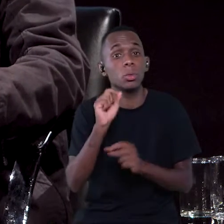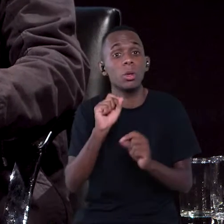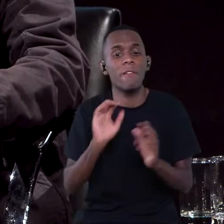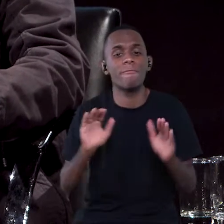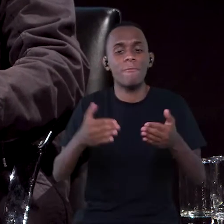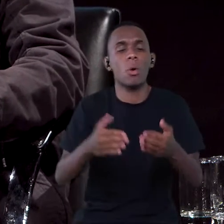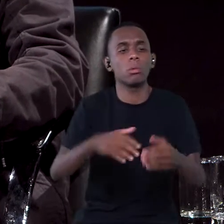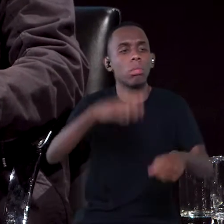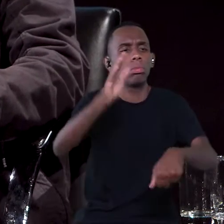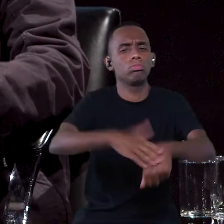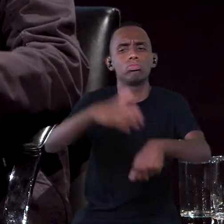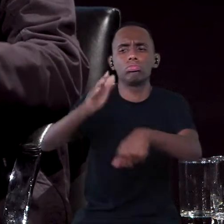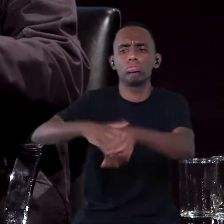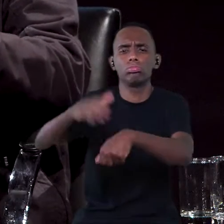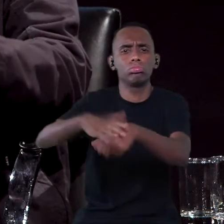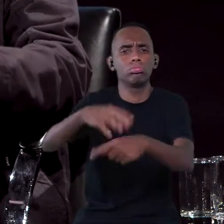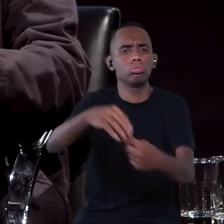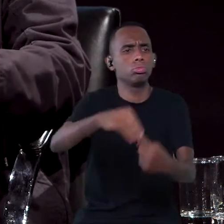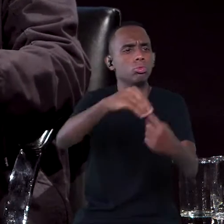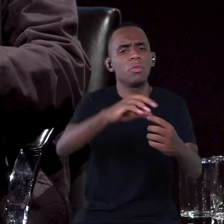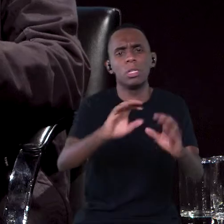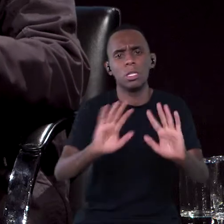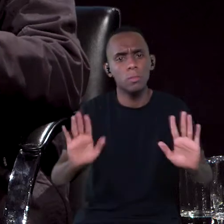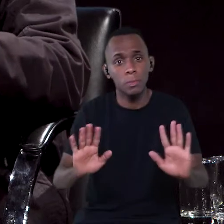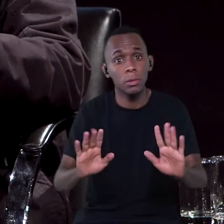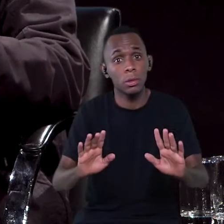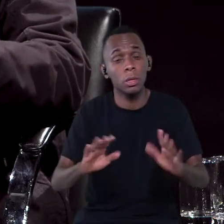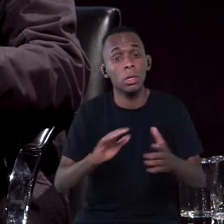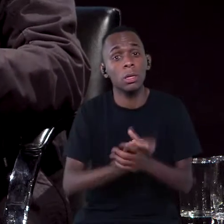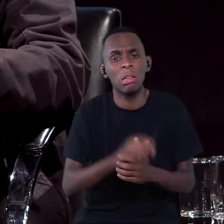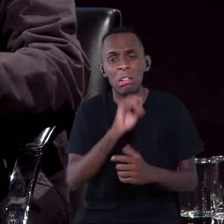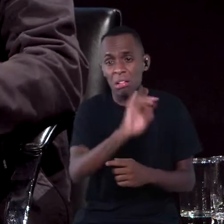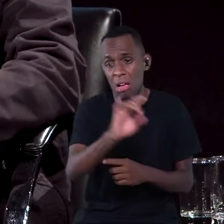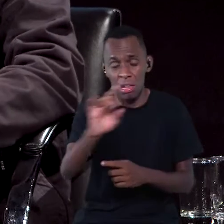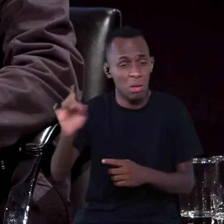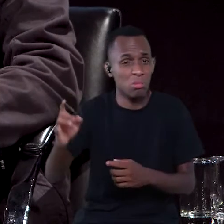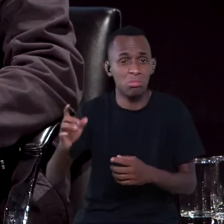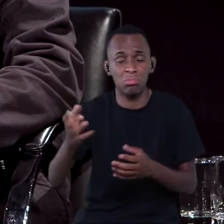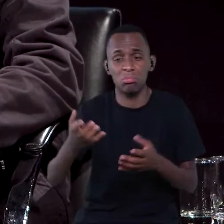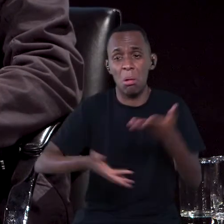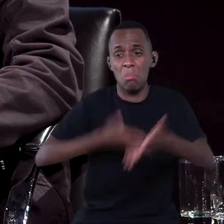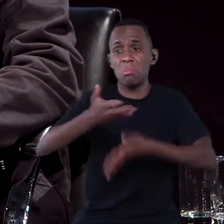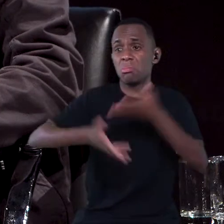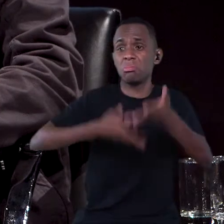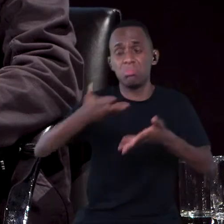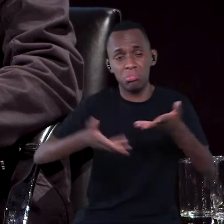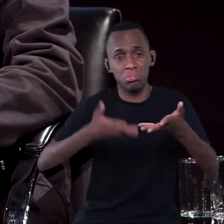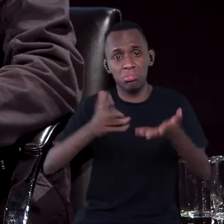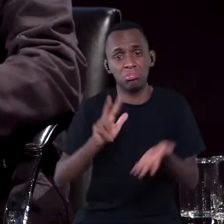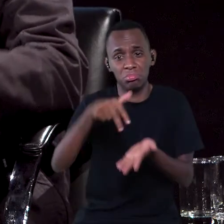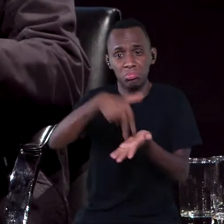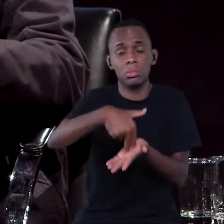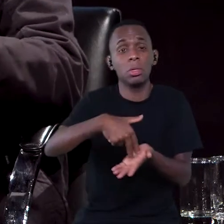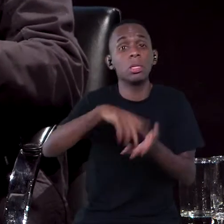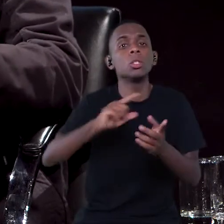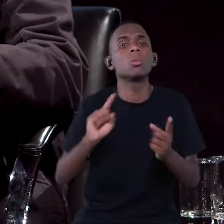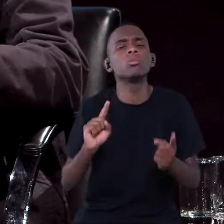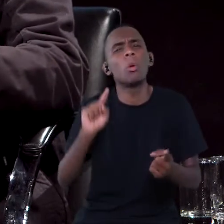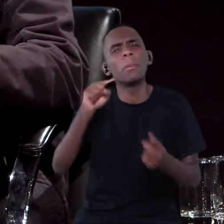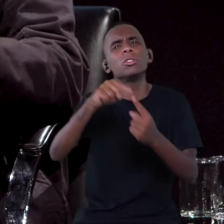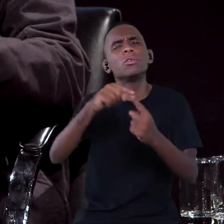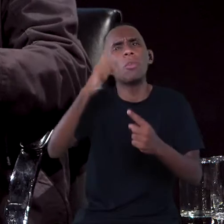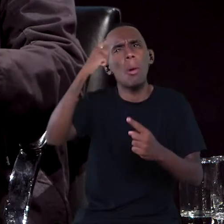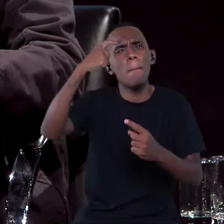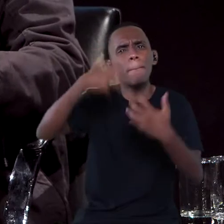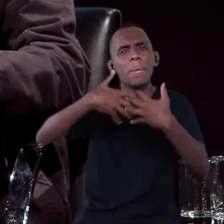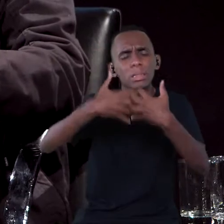muito acentuado, né? Embora estejamos em multidões, mas falamos muito cada um por si mesmo. Então, pensar a ideia de um crescimento de um